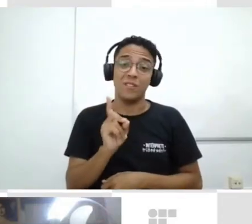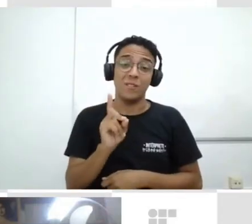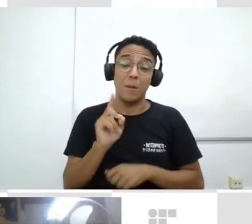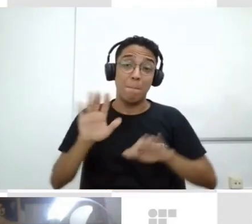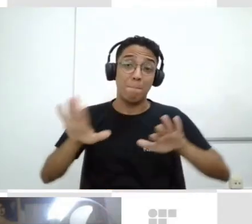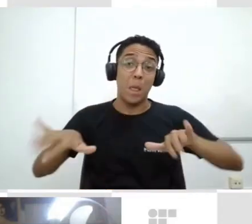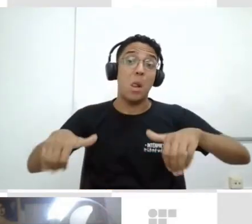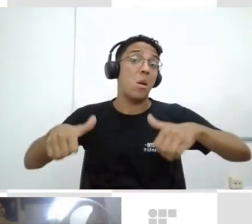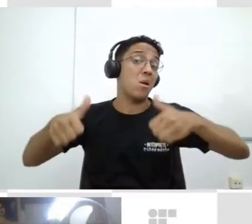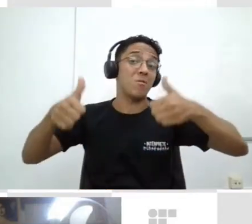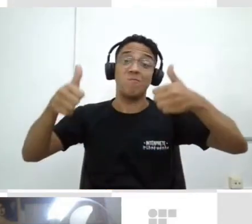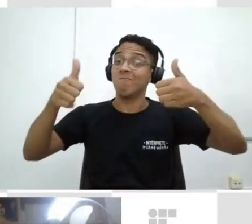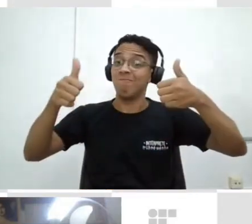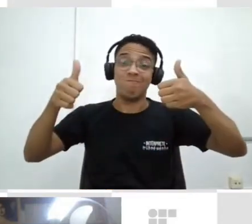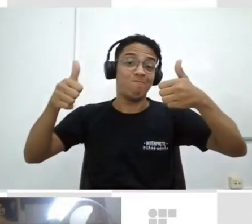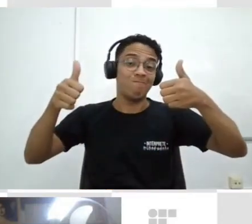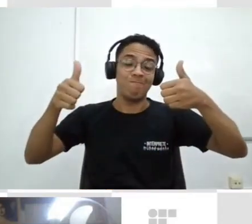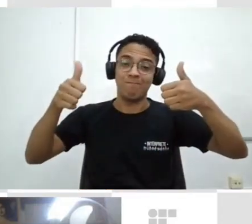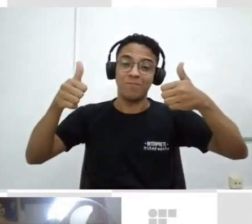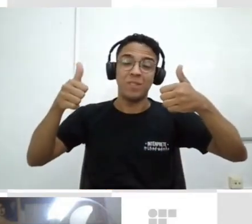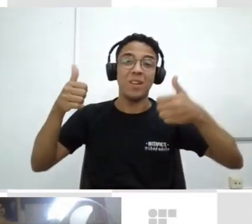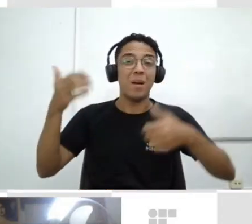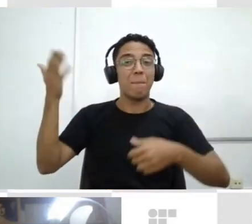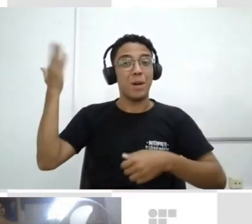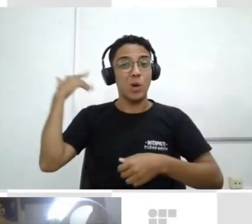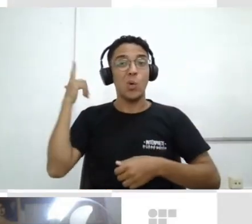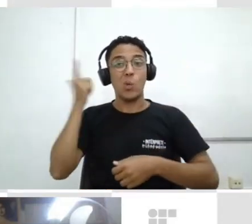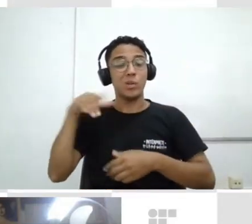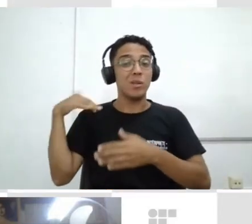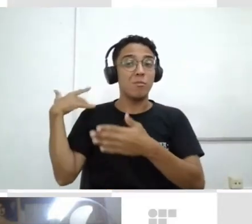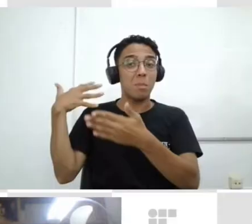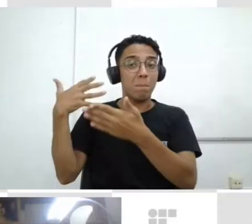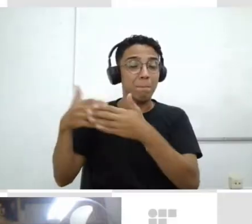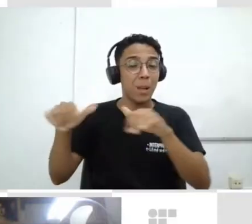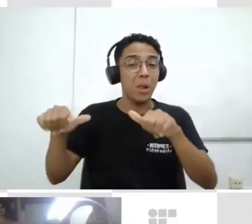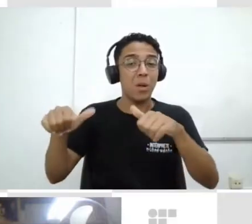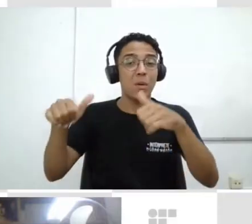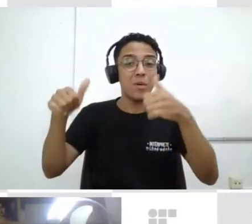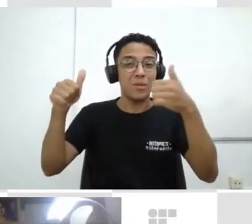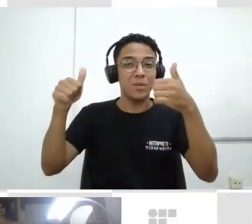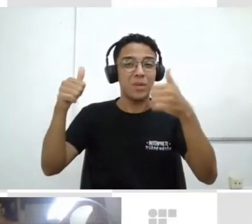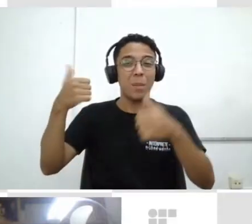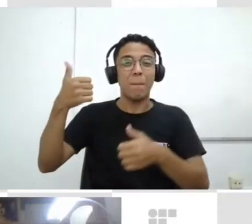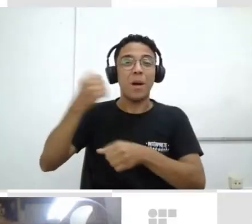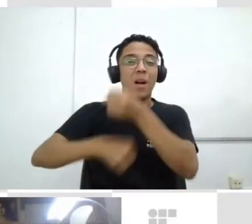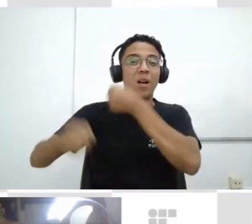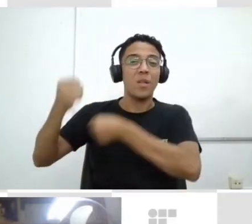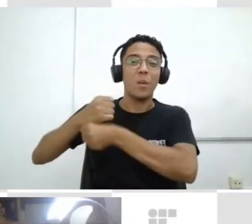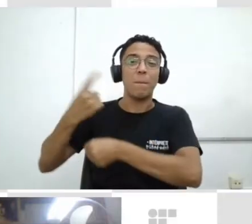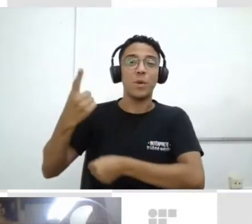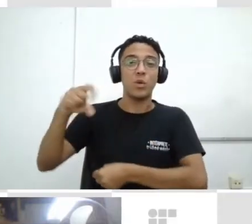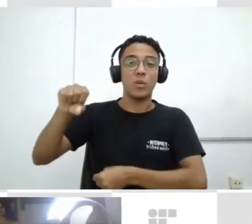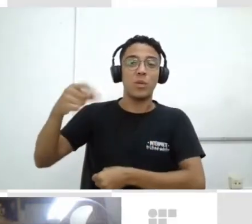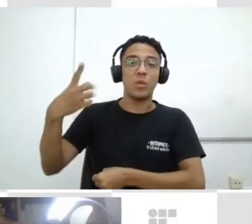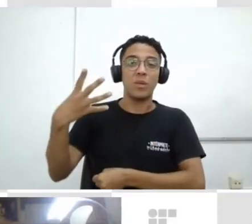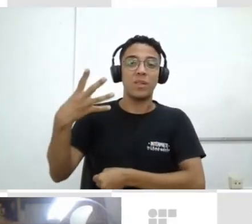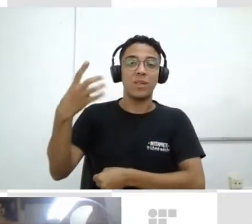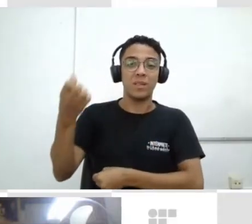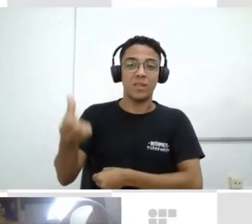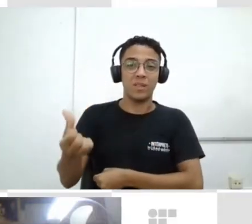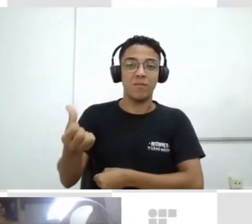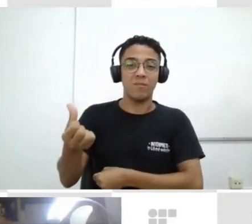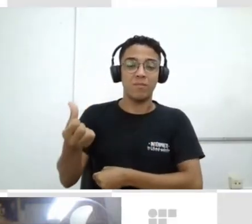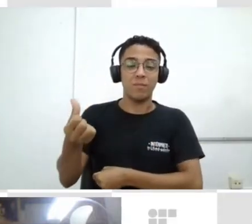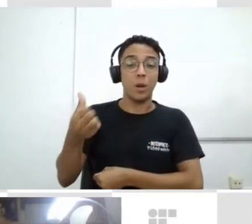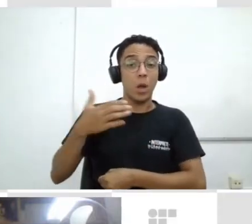melhorar, tal como nós melhoramos nesses todos os indicadores desde 1945. Para uma pessoa da minha geração, isso